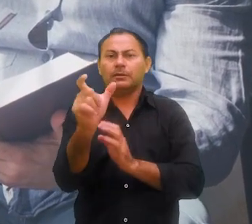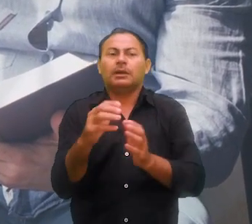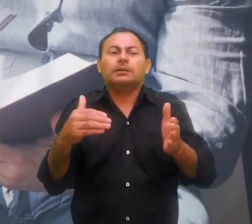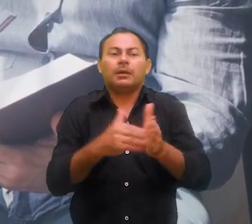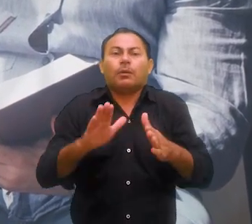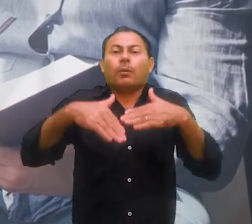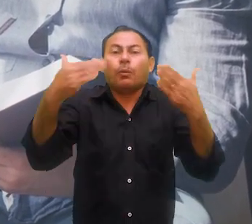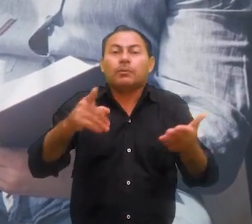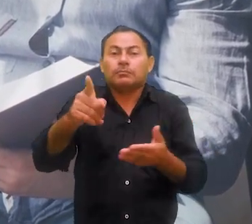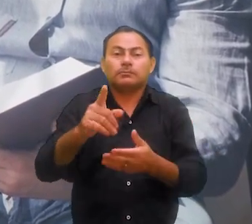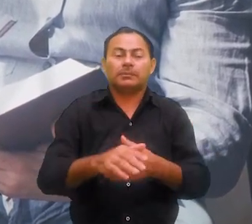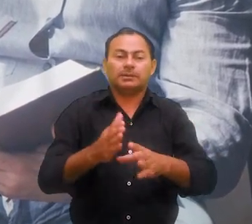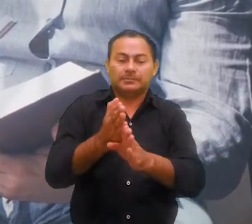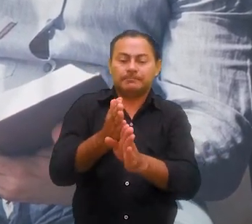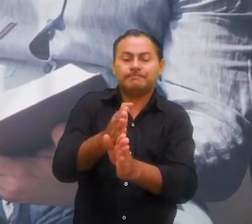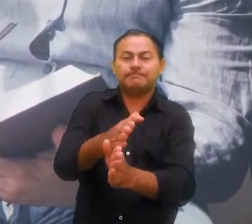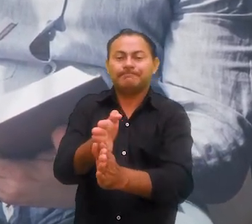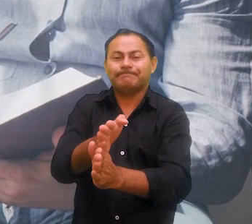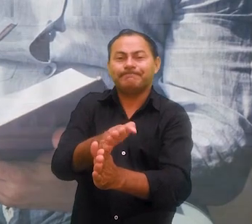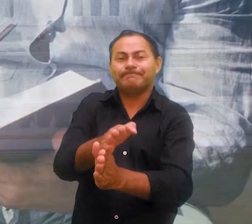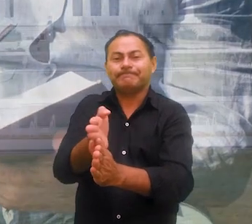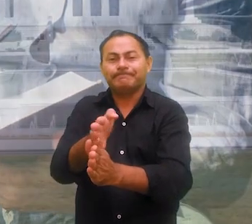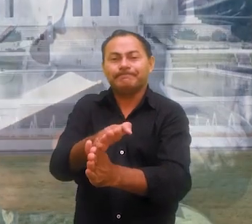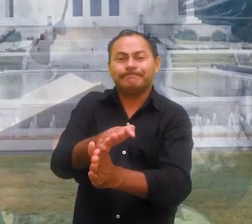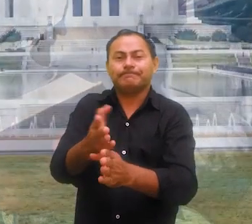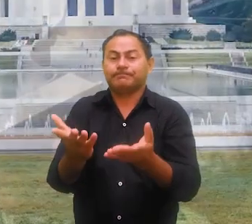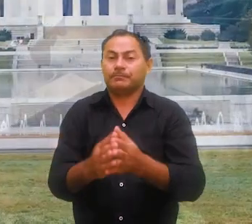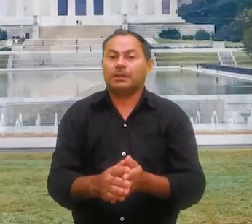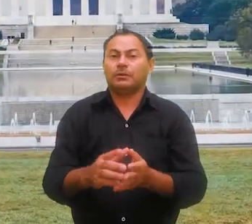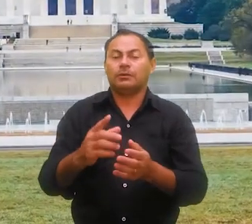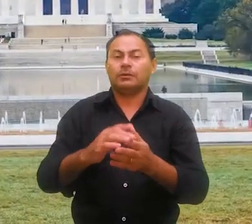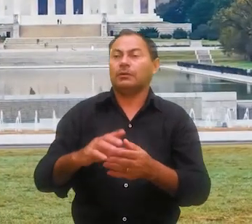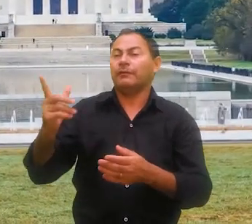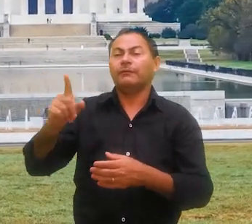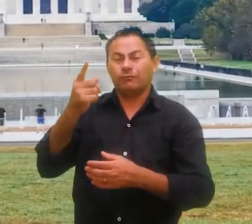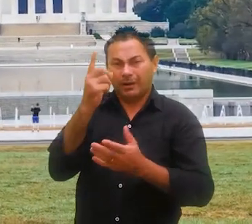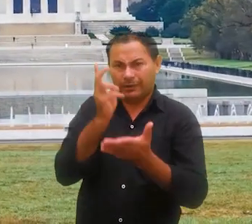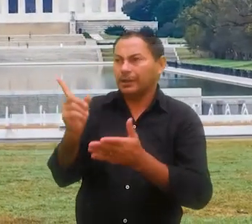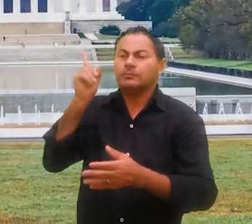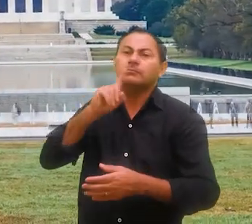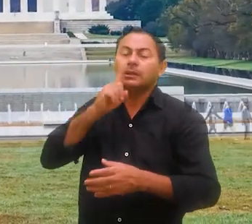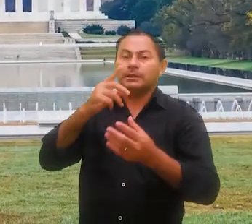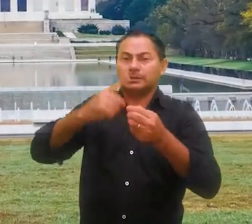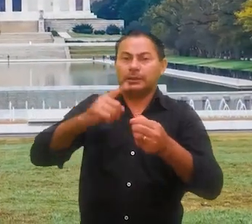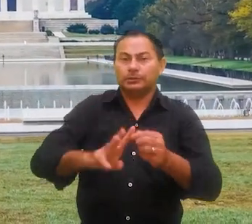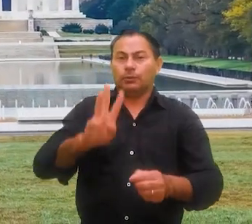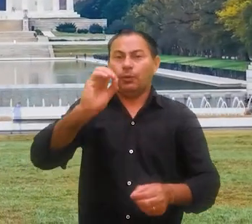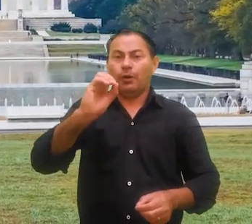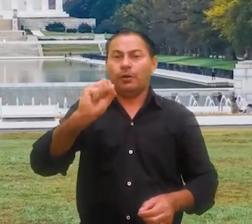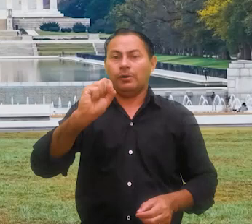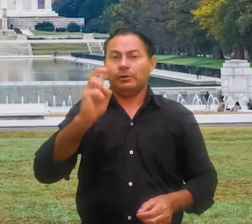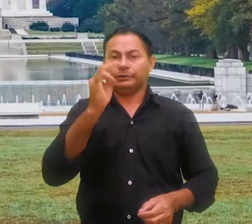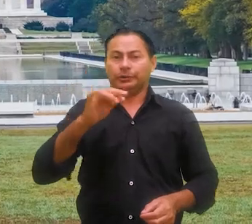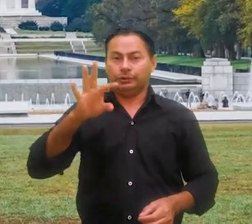outras palavras, até quando vocês vão ficar em cima do muro? Uma vez nos Estados Unidos, na cidade de